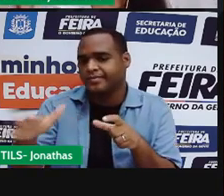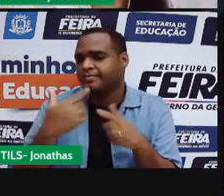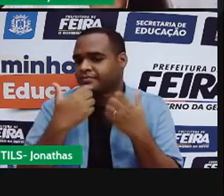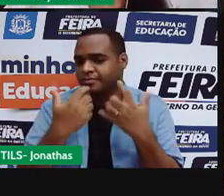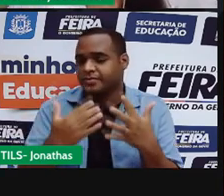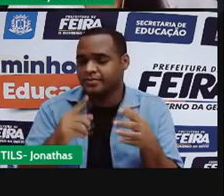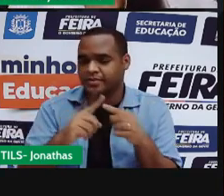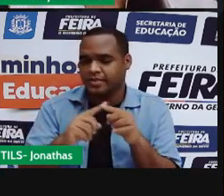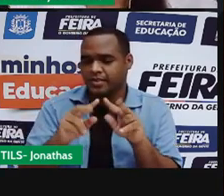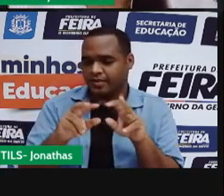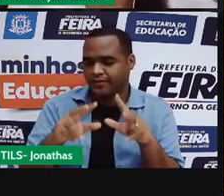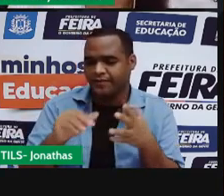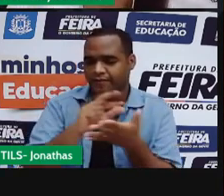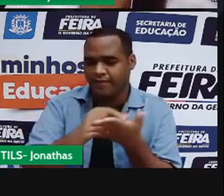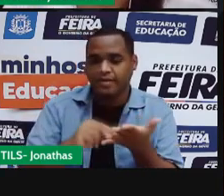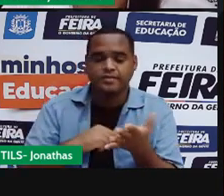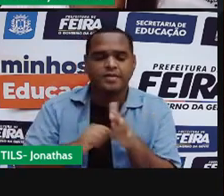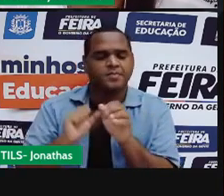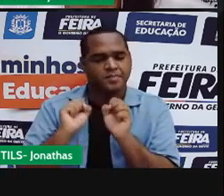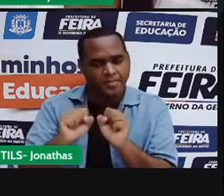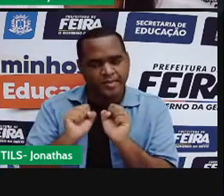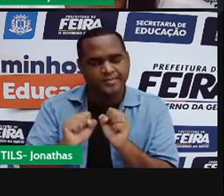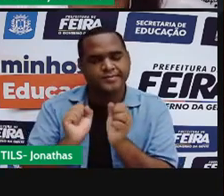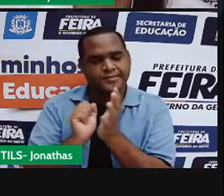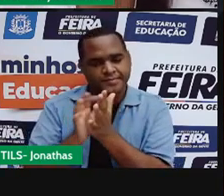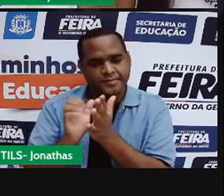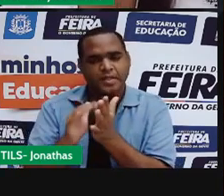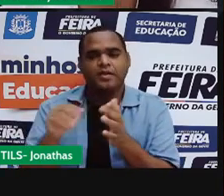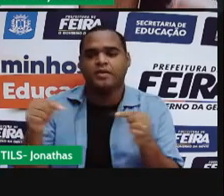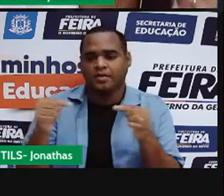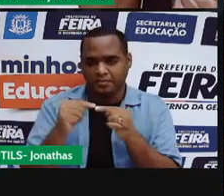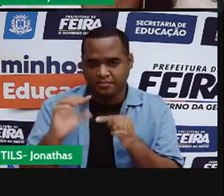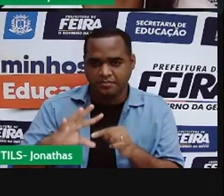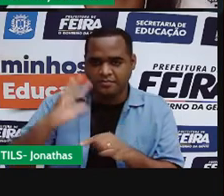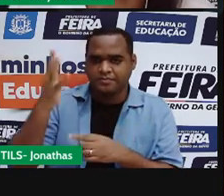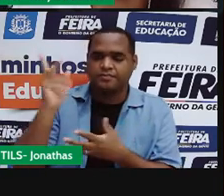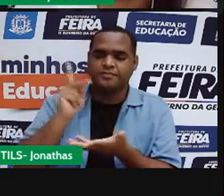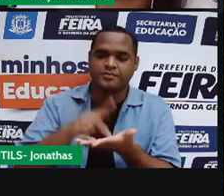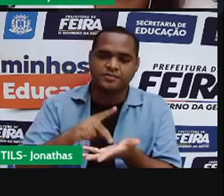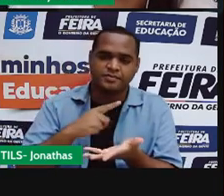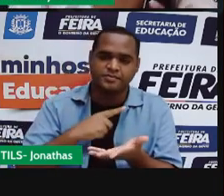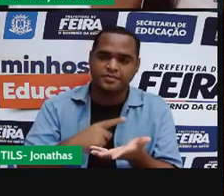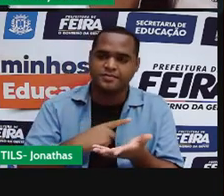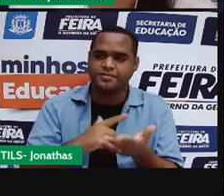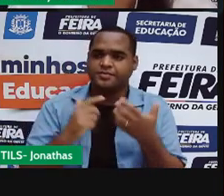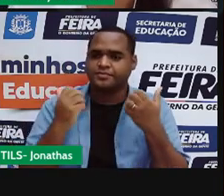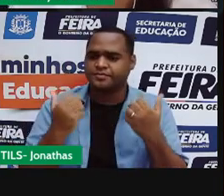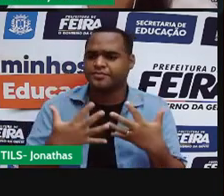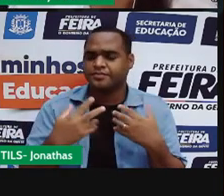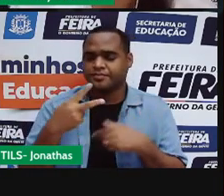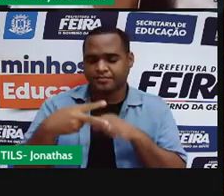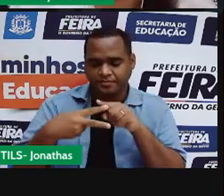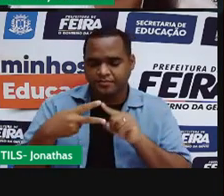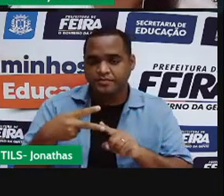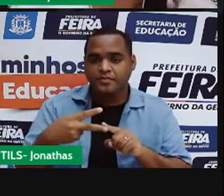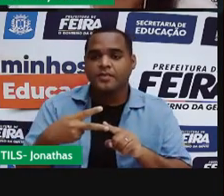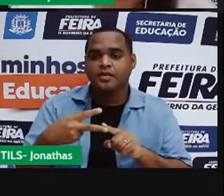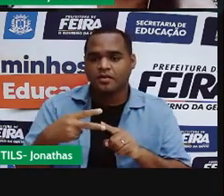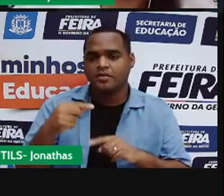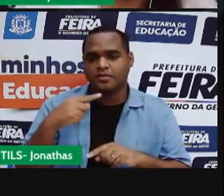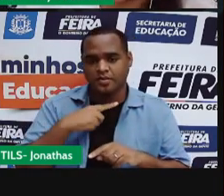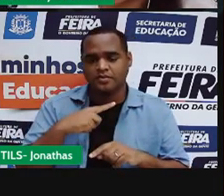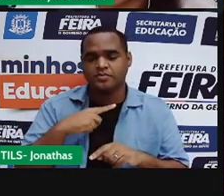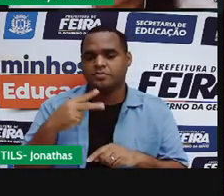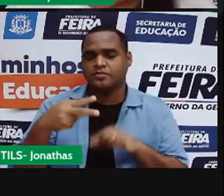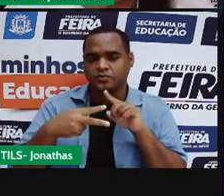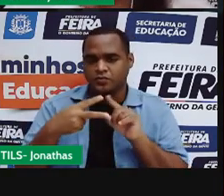ocupando, vai ter que sair. Então, isso acontece justamente porque duas matérias não conseguem ocupar o mesmo espaço ao